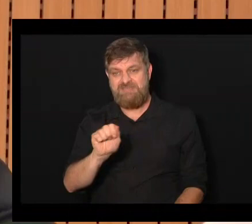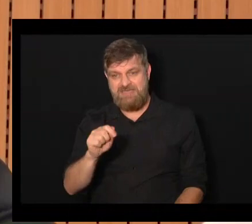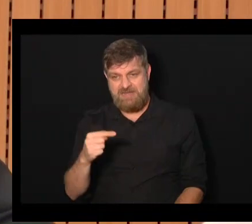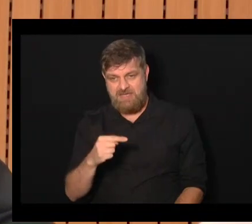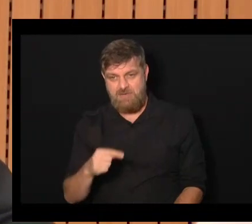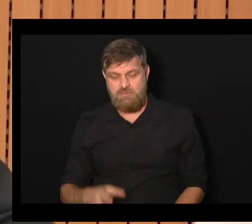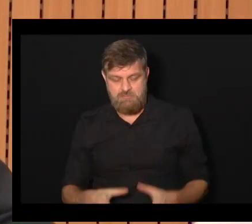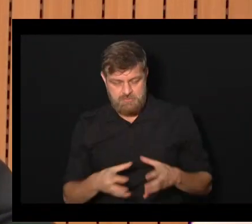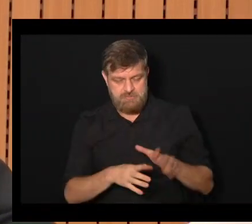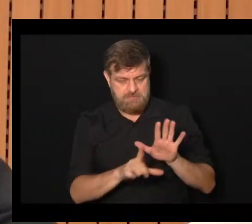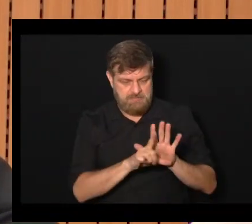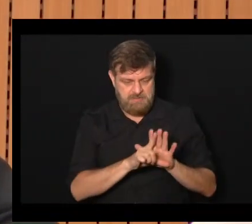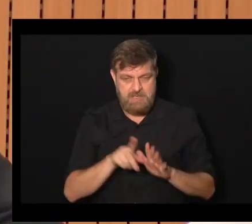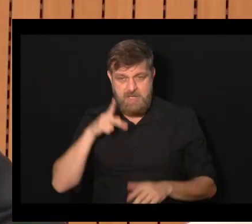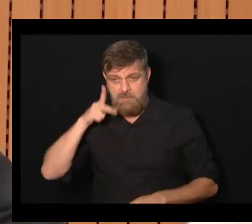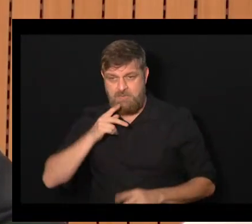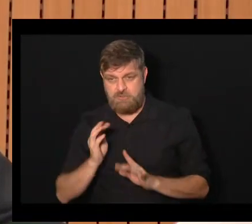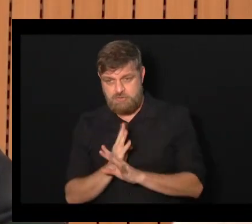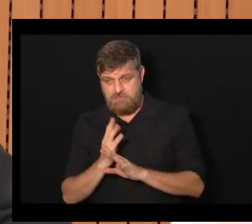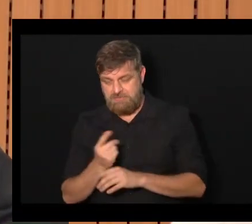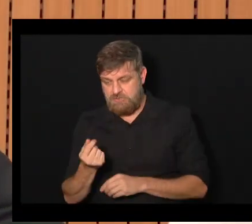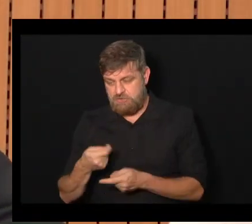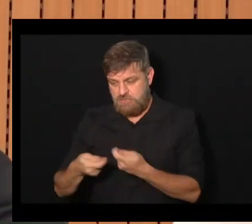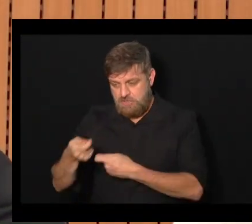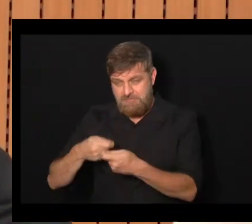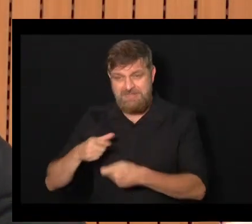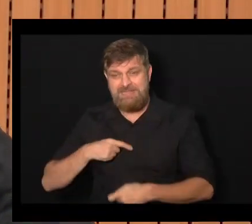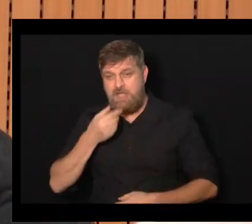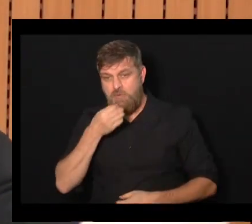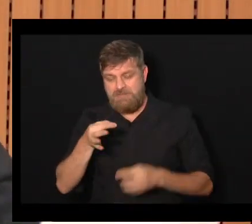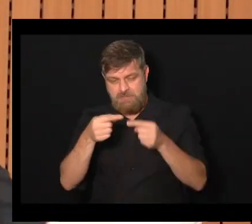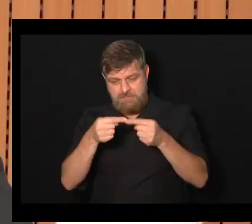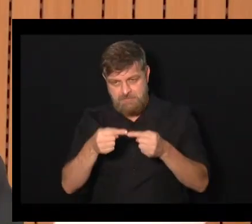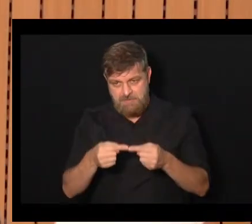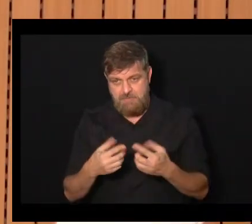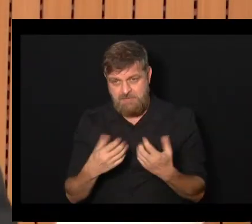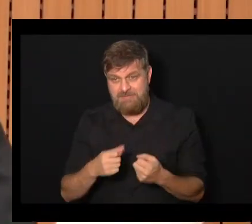Legalidade, da Comissão de Política Urbana, da Comissão de Finanças e Orçamento, favoráveis.